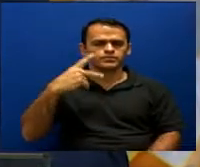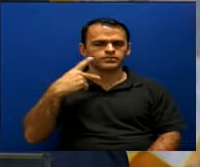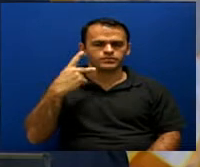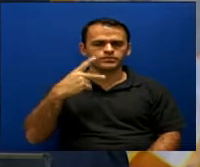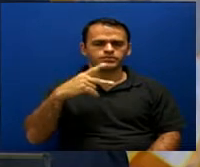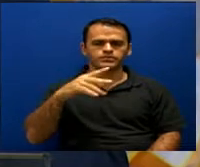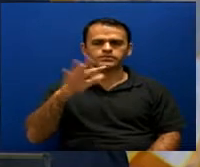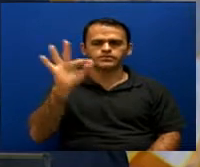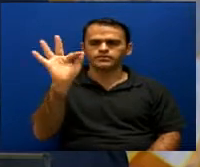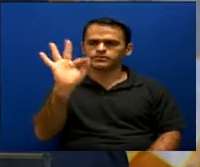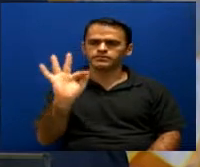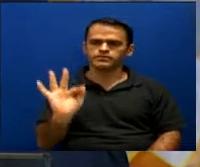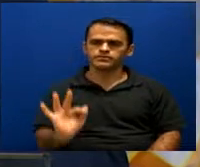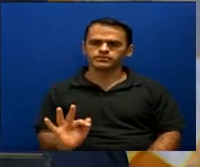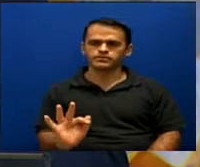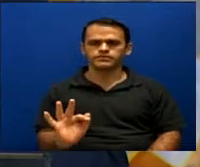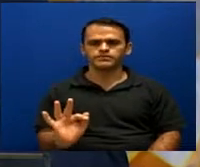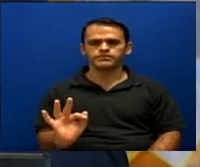Vereadora Fernanda,